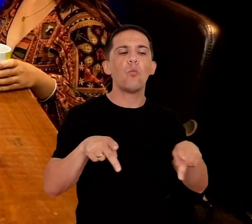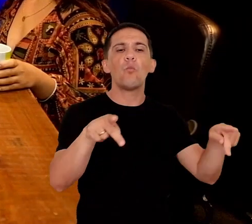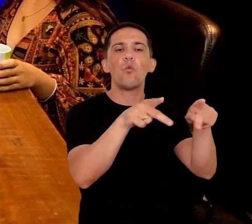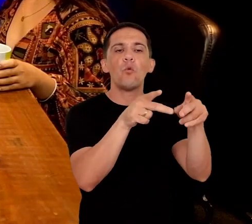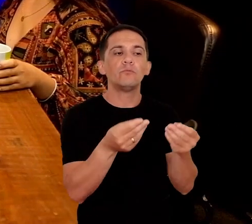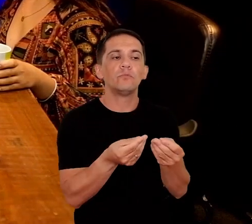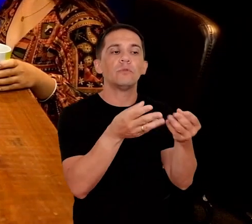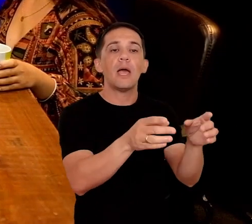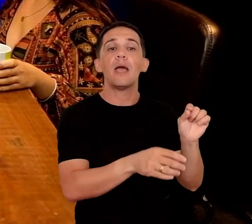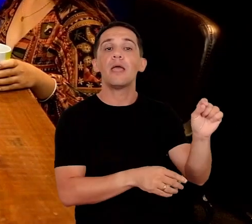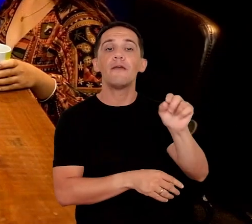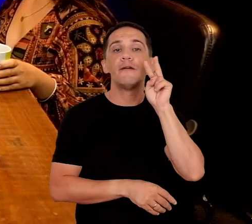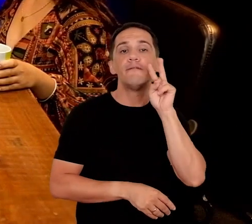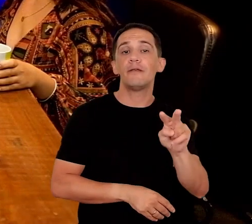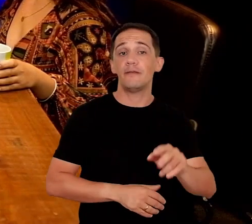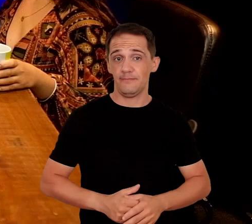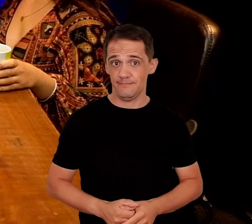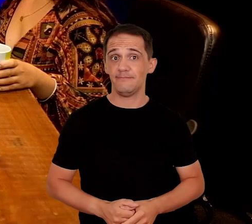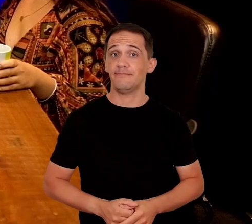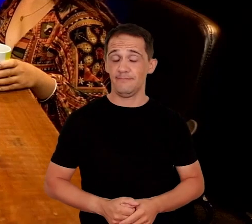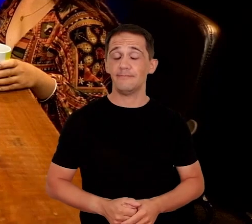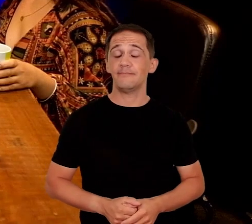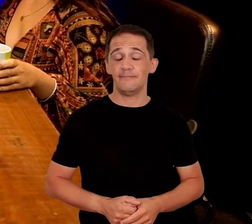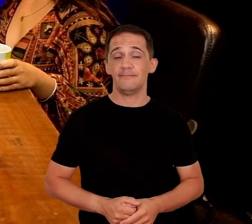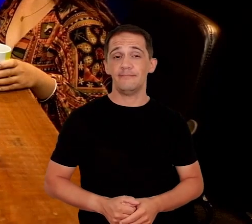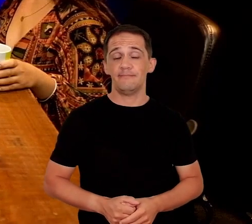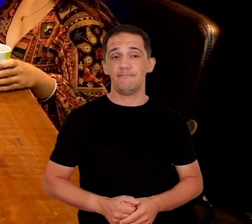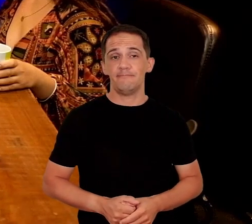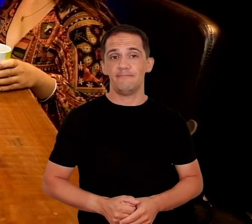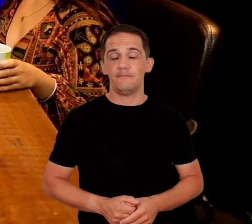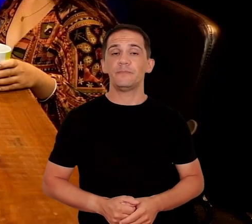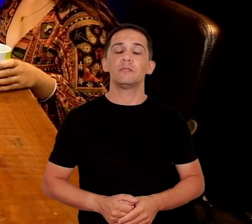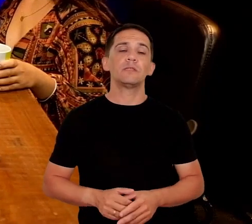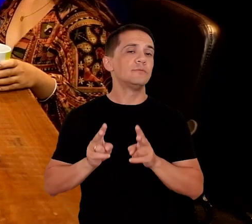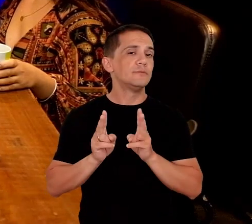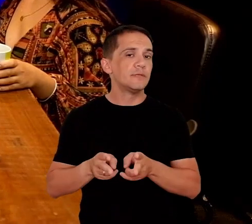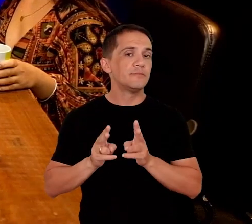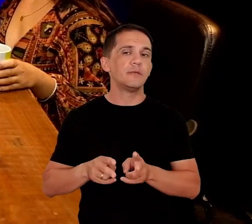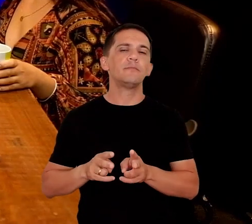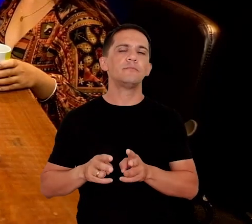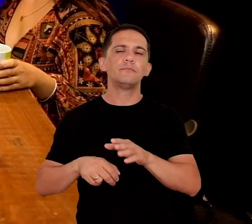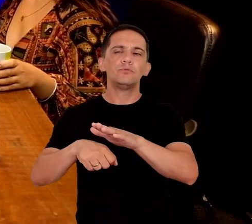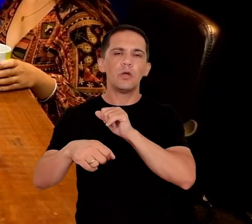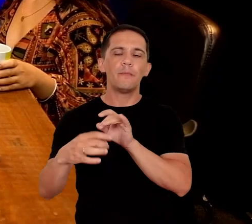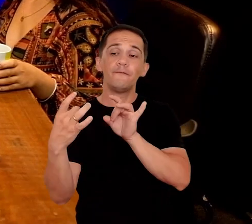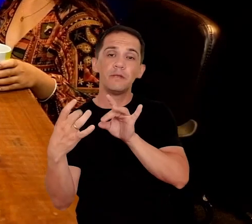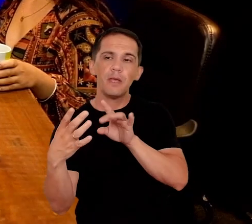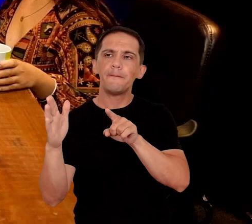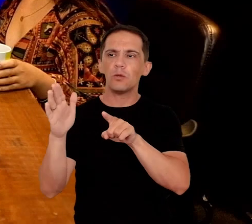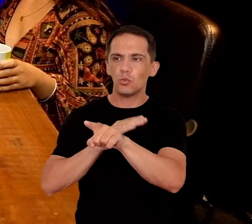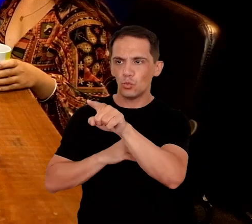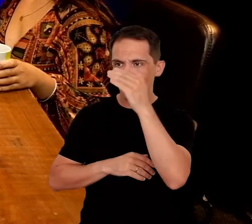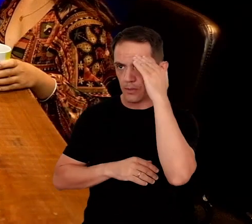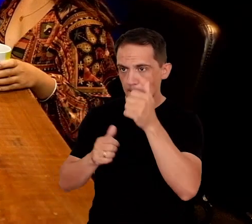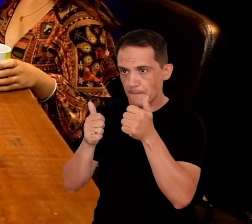empresa, né? E vai ser só para vocês aqui? Vai ser para fora? Não e tal. Aí a gente pede esses 2 feedbacks, né? E a gente